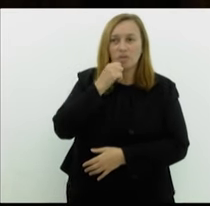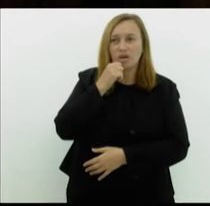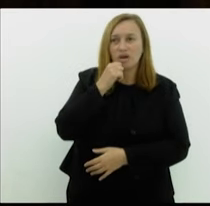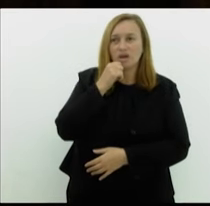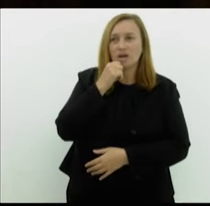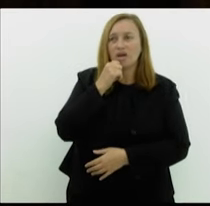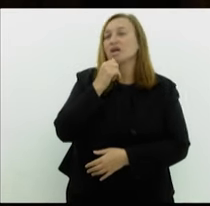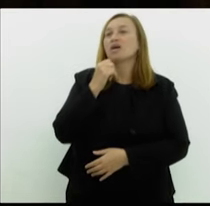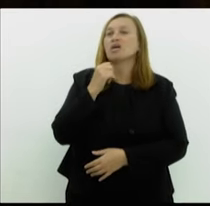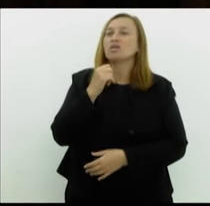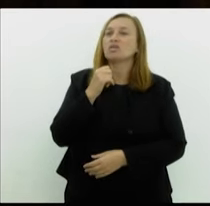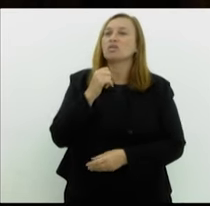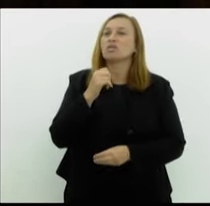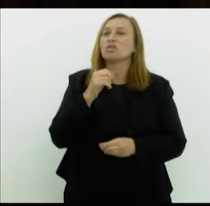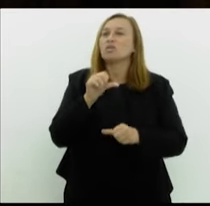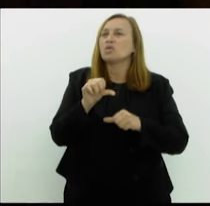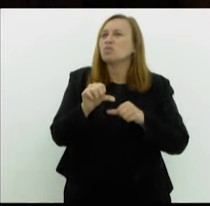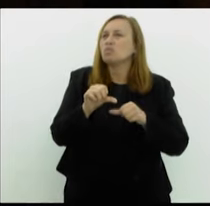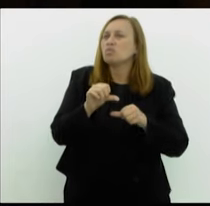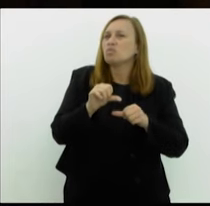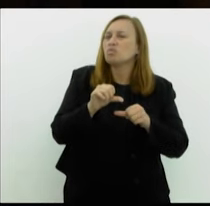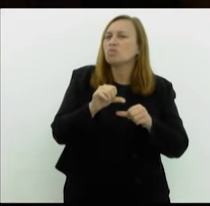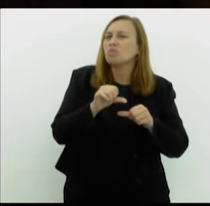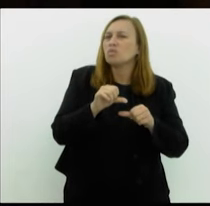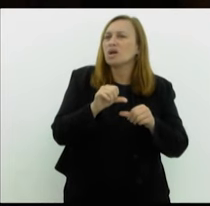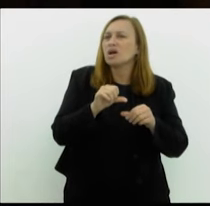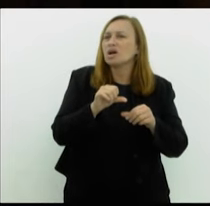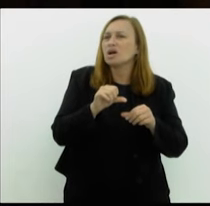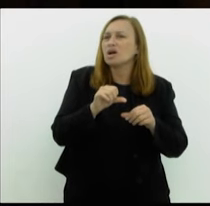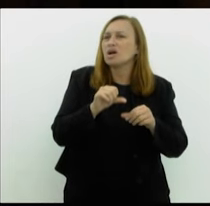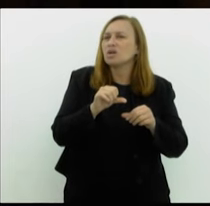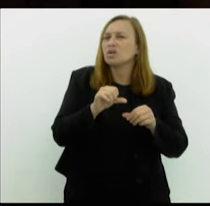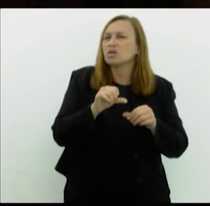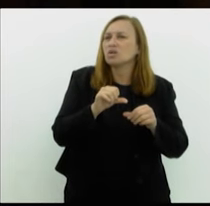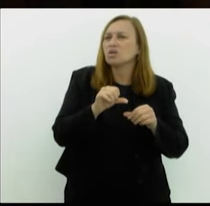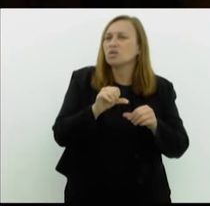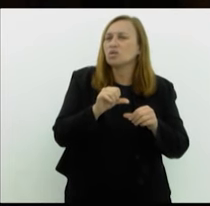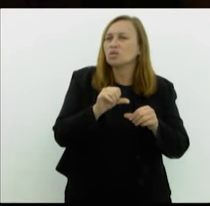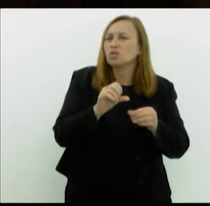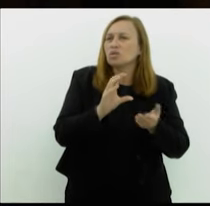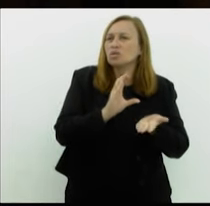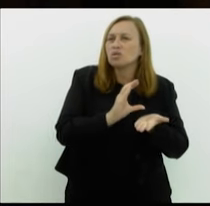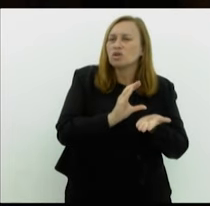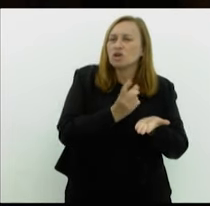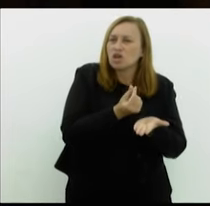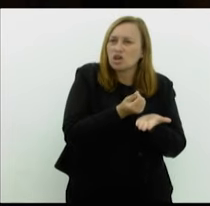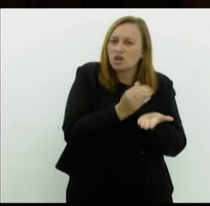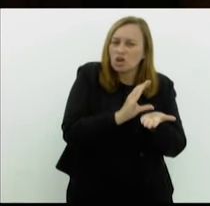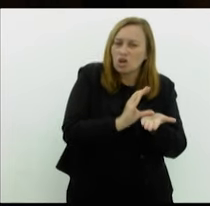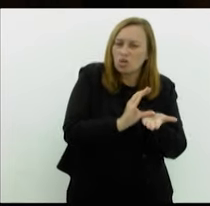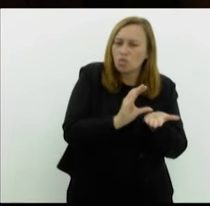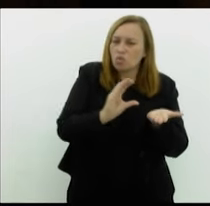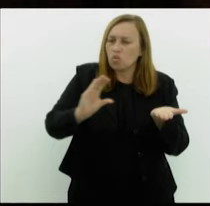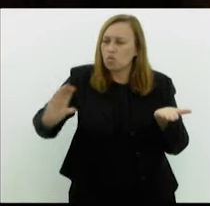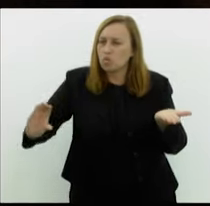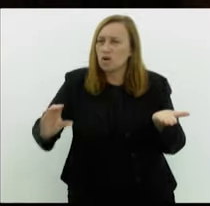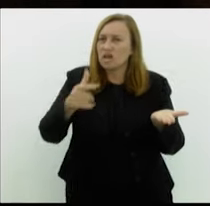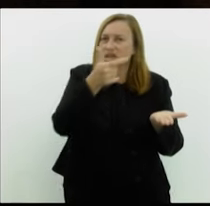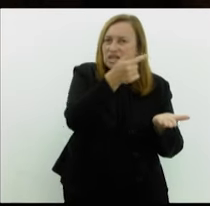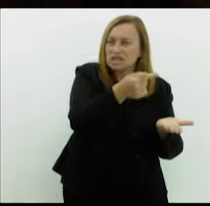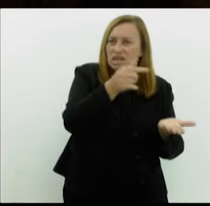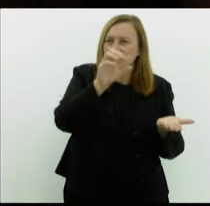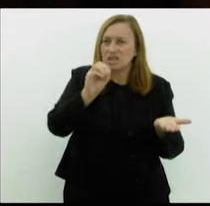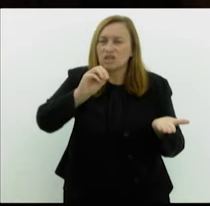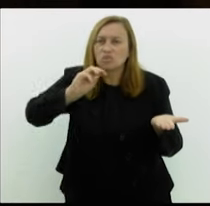uma descentralização, uma movimentação de recursos de uma pasta para outra, tirando 700 milhões